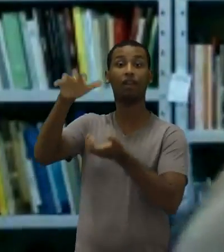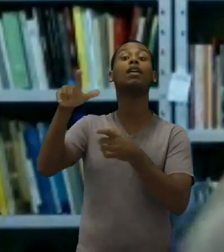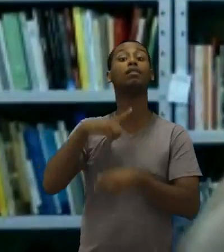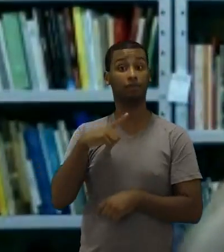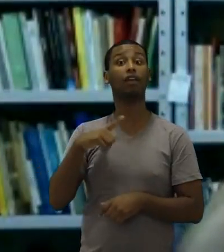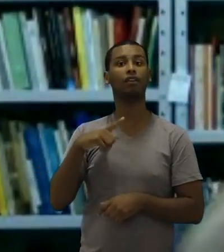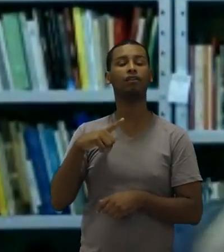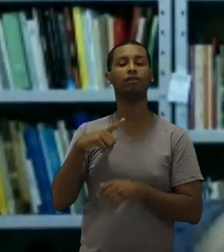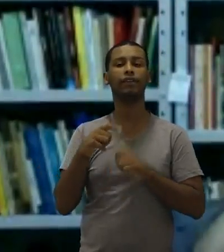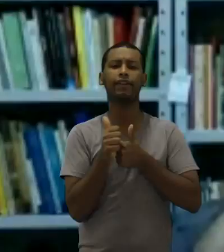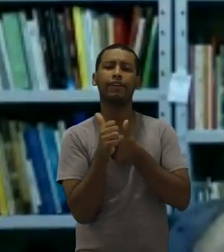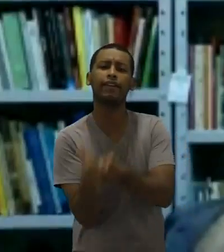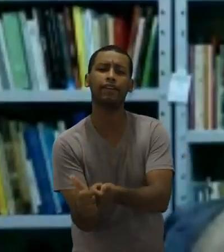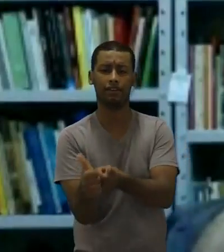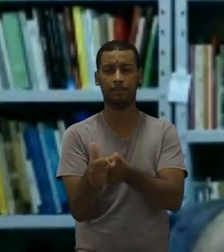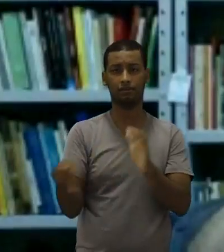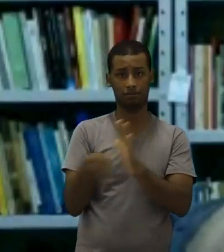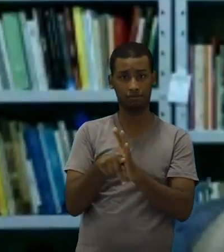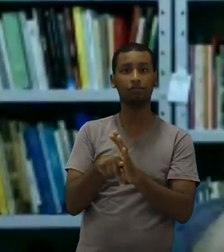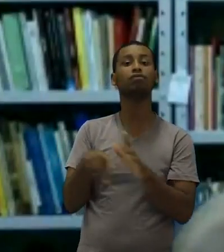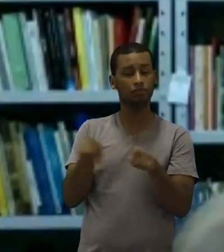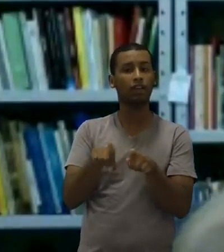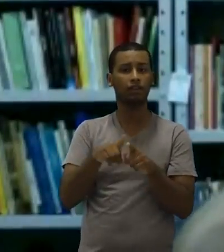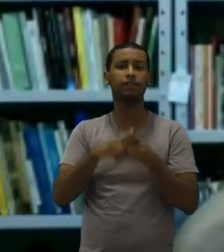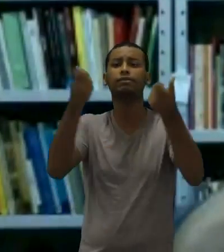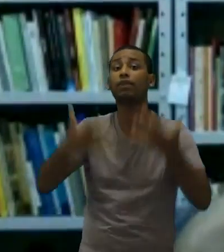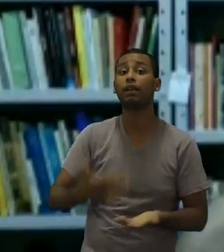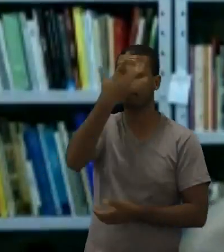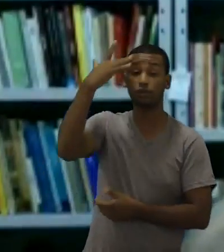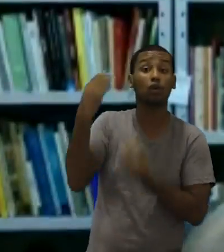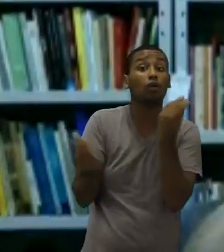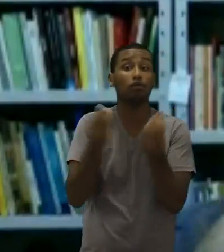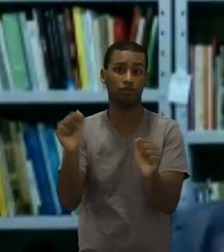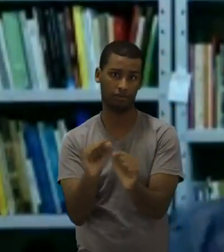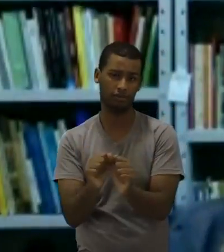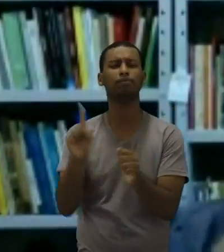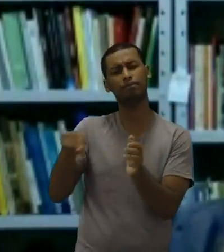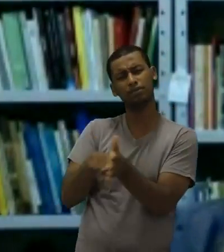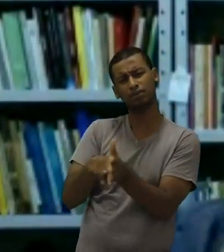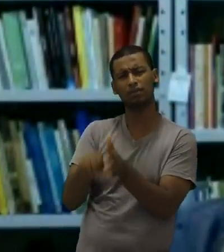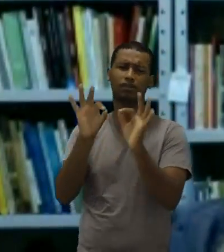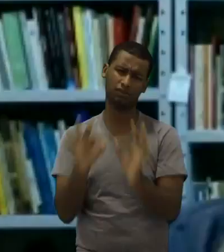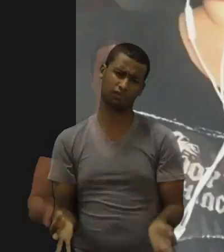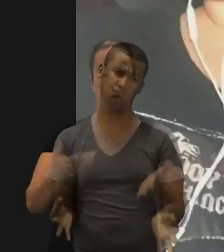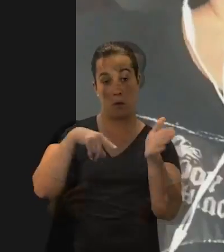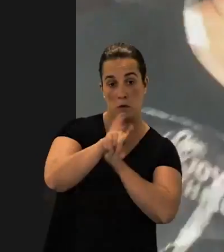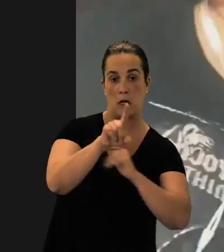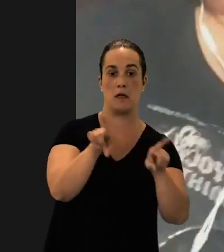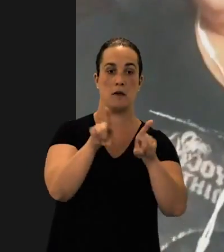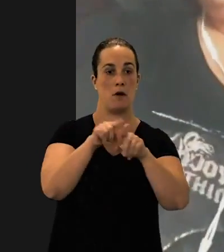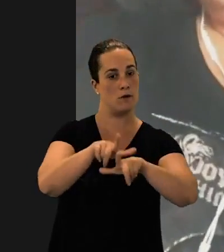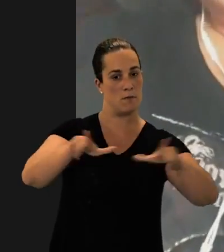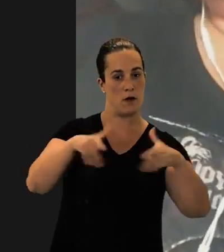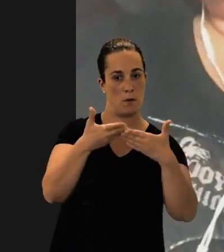produtores, que ensina justamente como fazer. Então é uma questão de pesquisar e fazer, não é difícil. Perguntar e